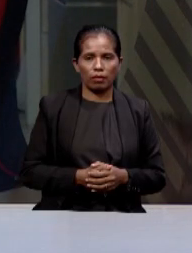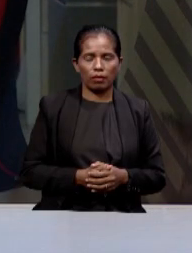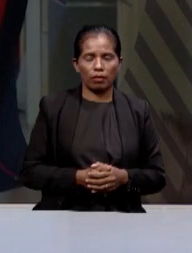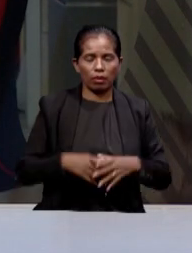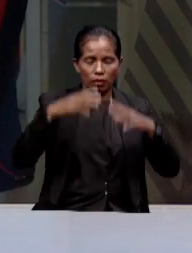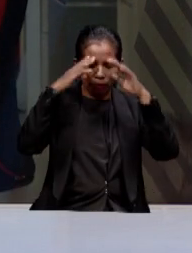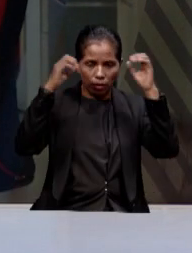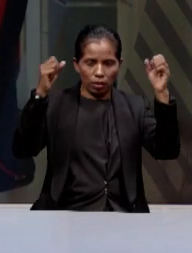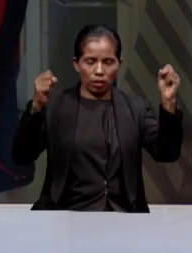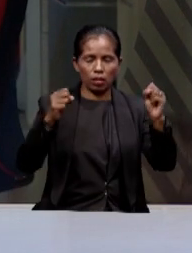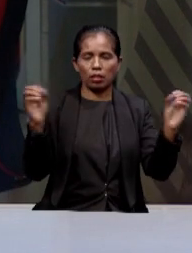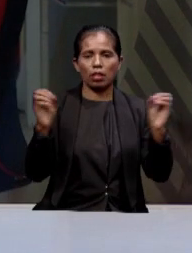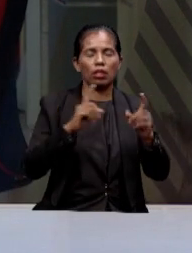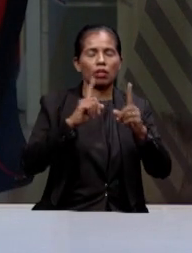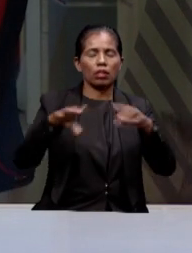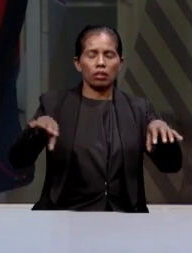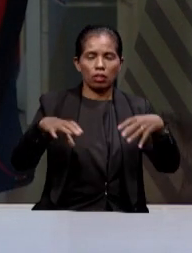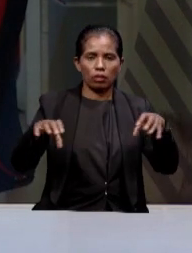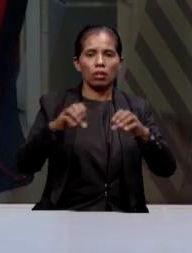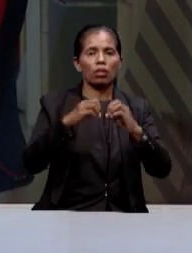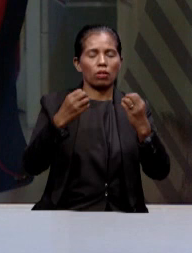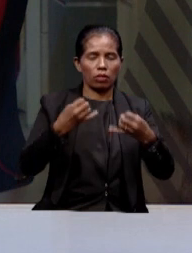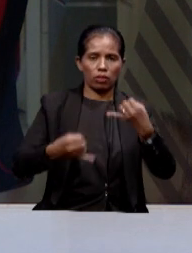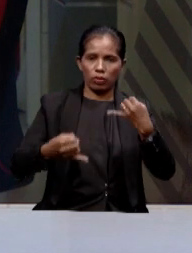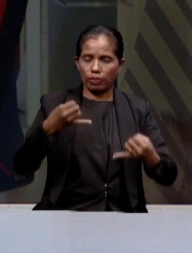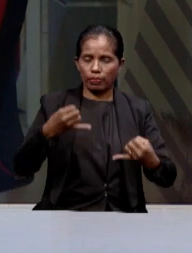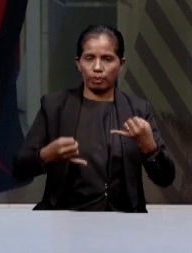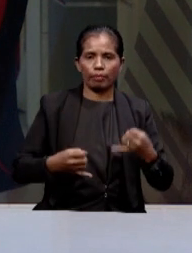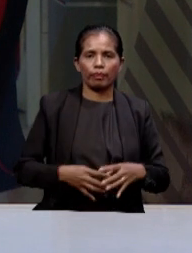Presidente Republika Sela intervém serviço órgão judiciário.